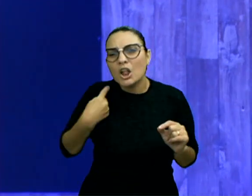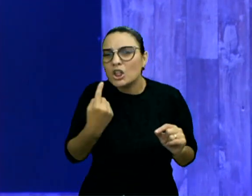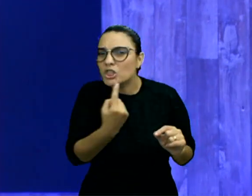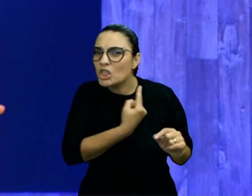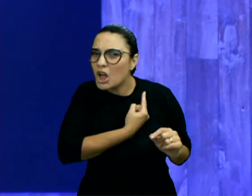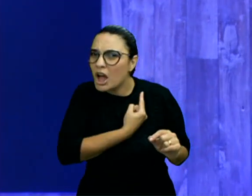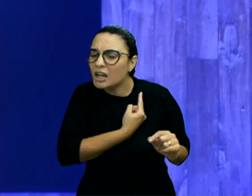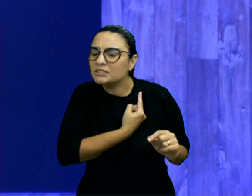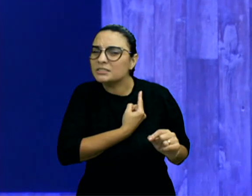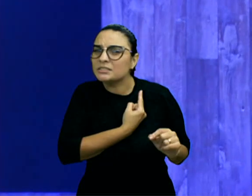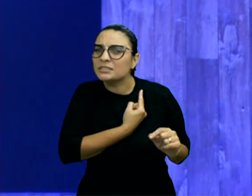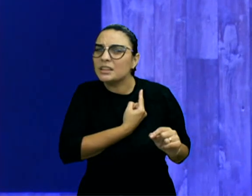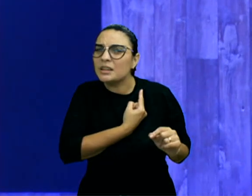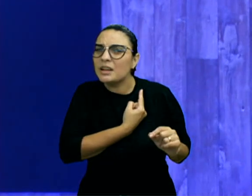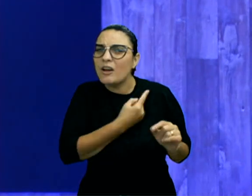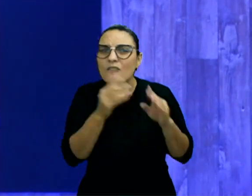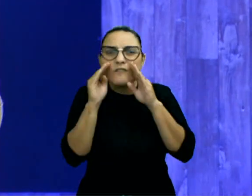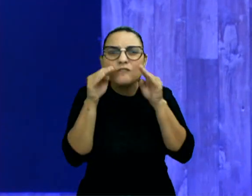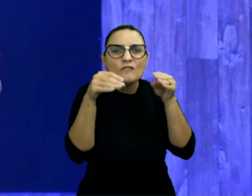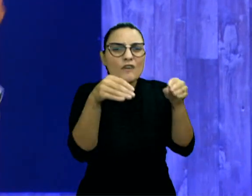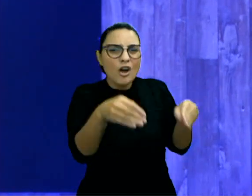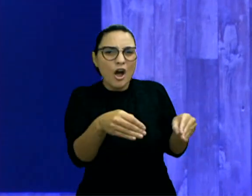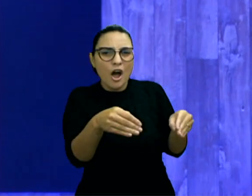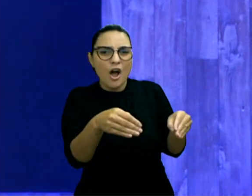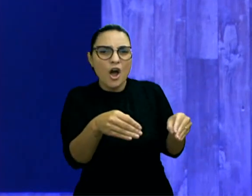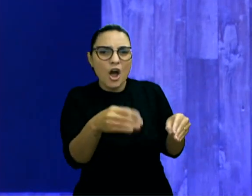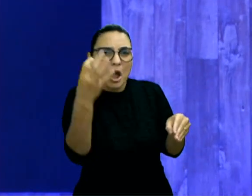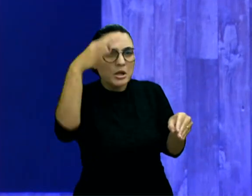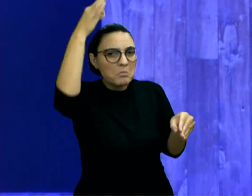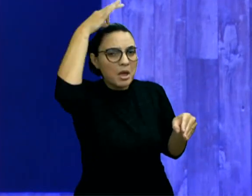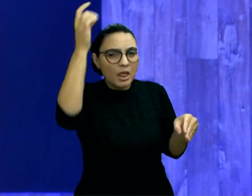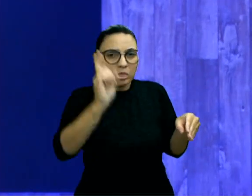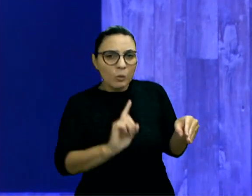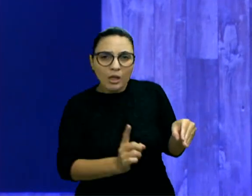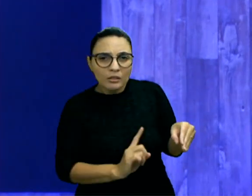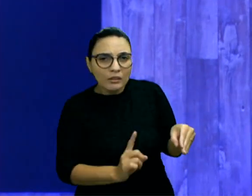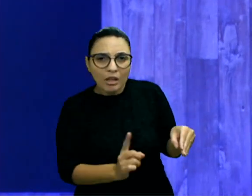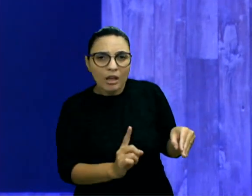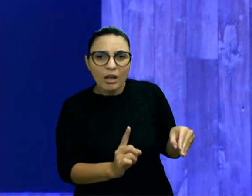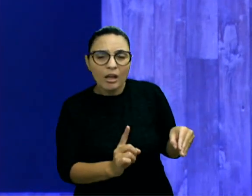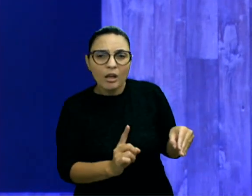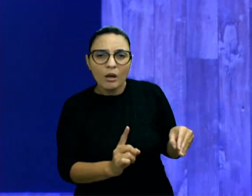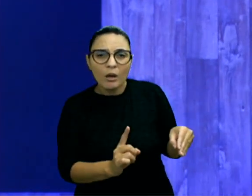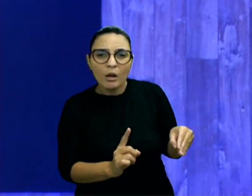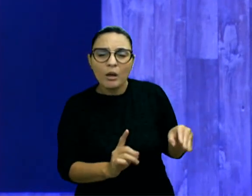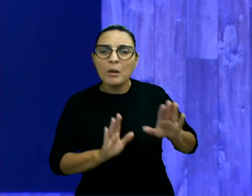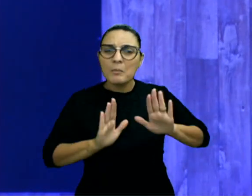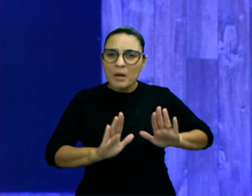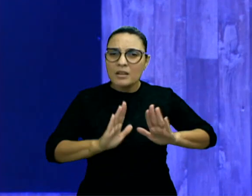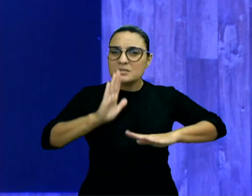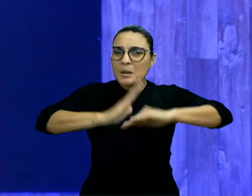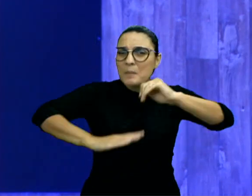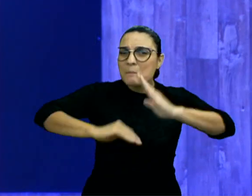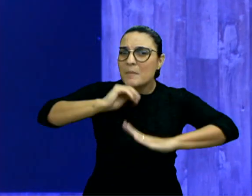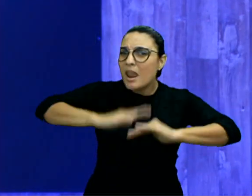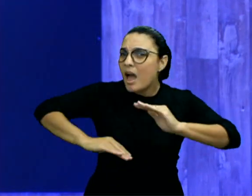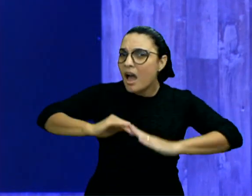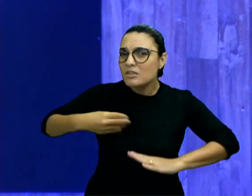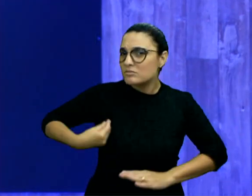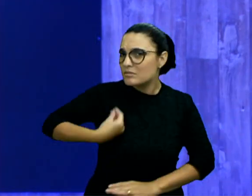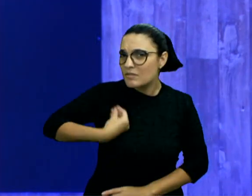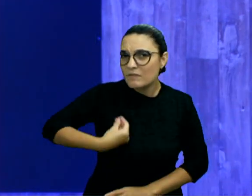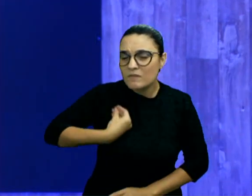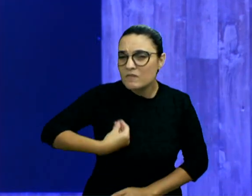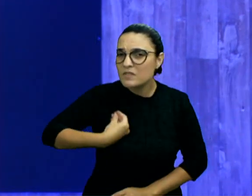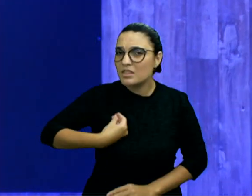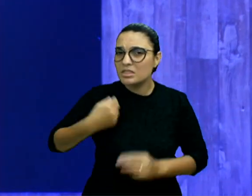estamos falando de nada espiritual, de atitudes espirituais. Nós estamos falando das